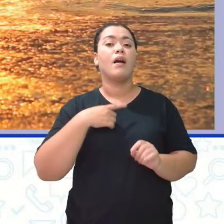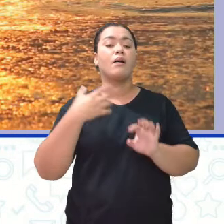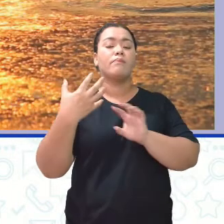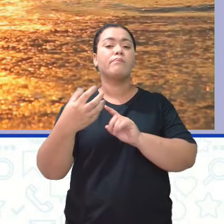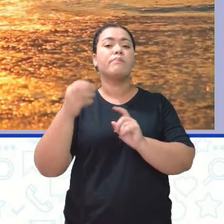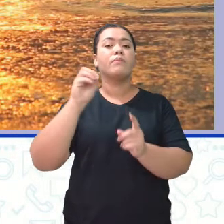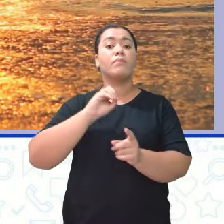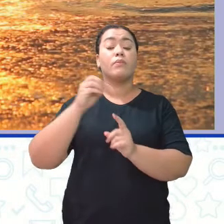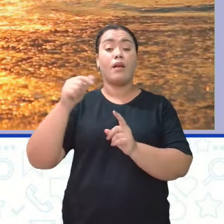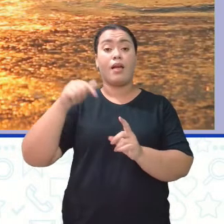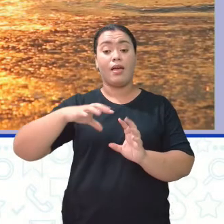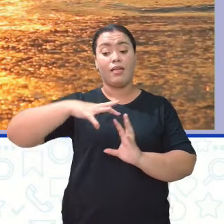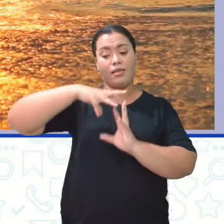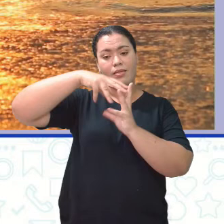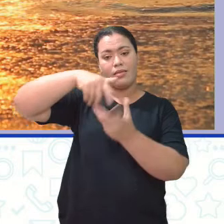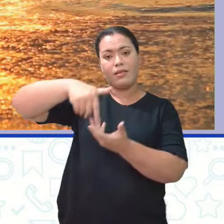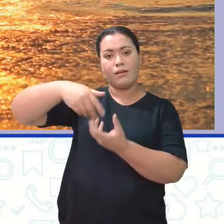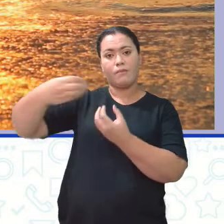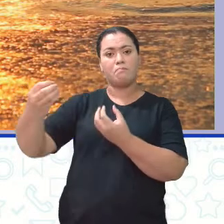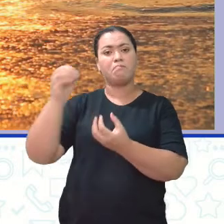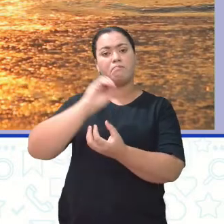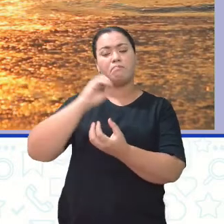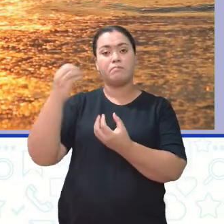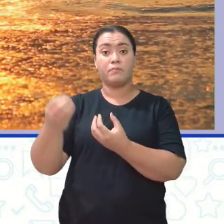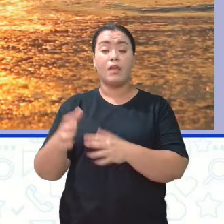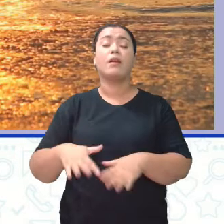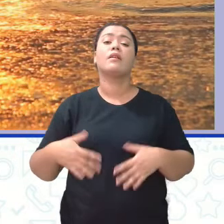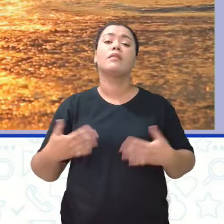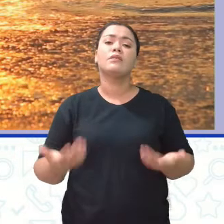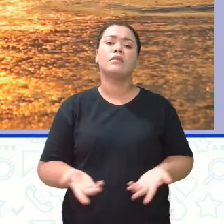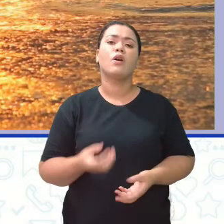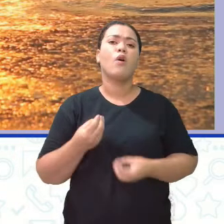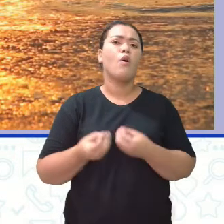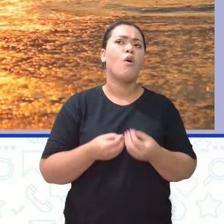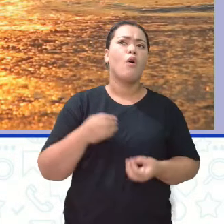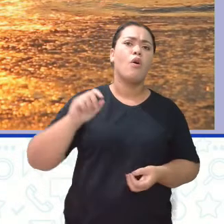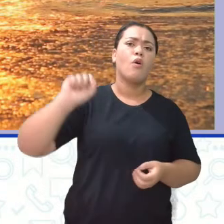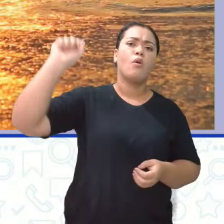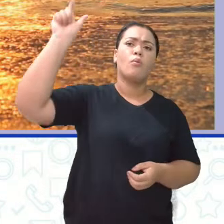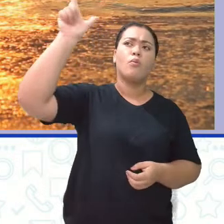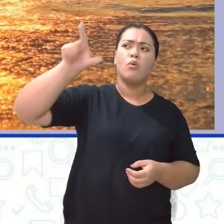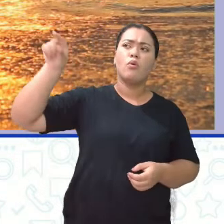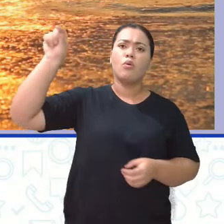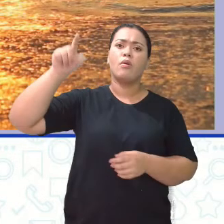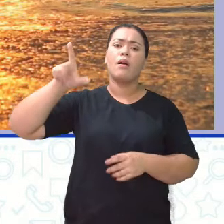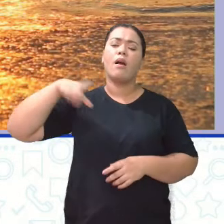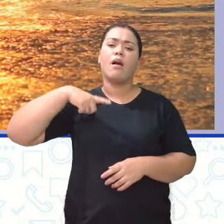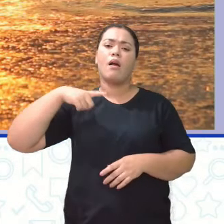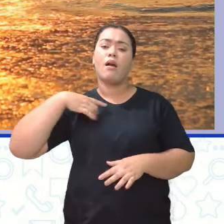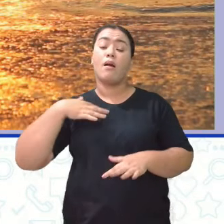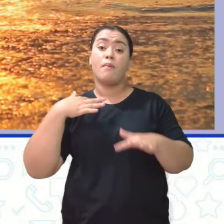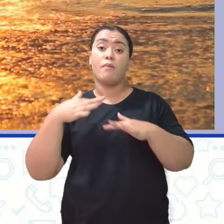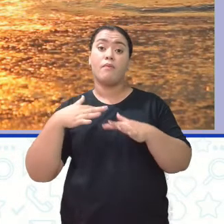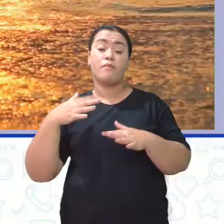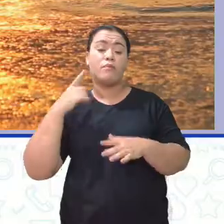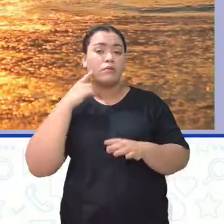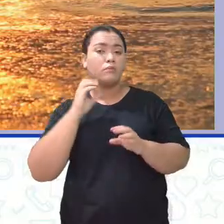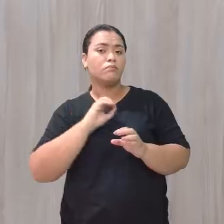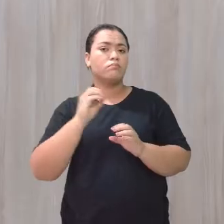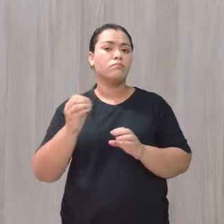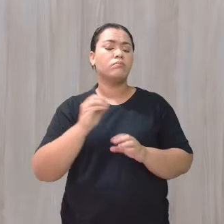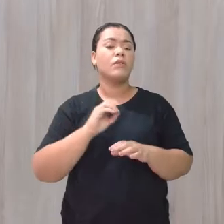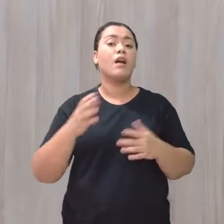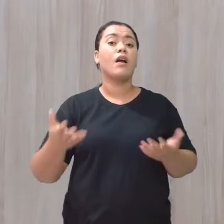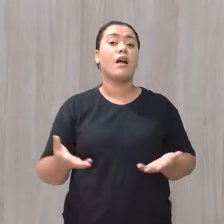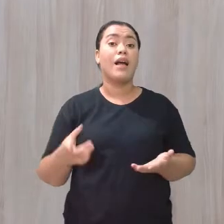em relação à Terra. Então, nós vamos ver como a Lua realiza o seu movimento, né? Nós vimos em aula anterior que a Lua